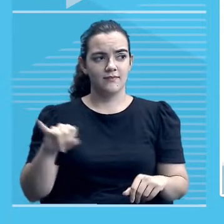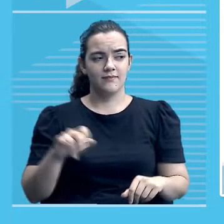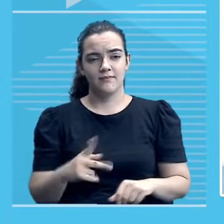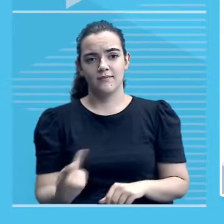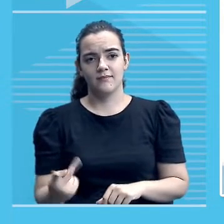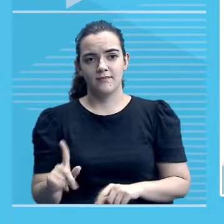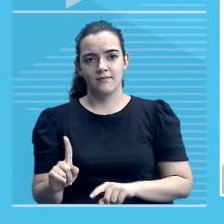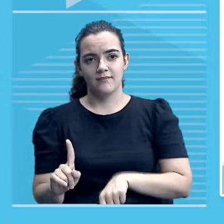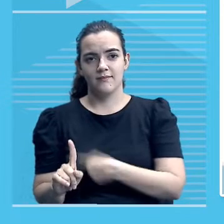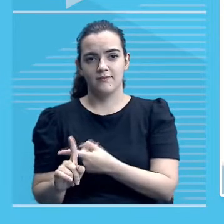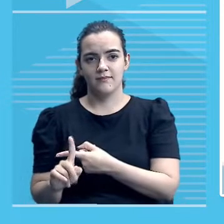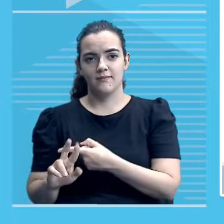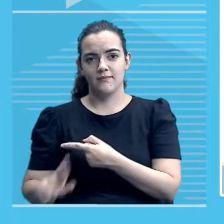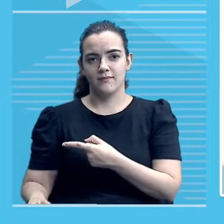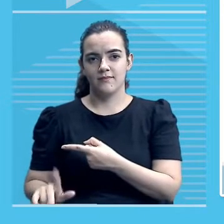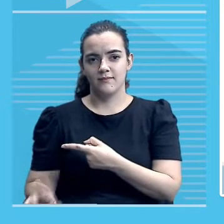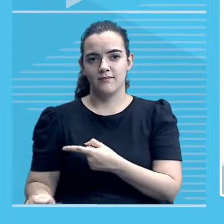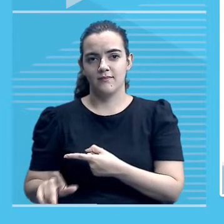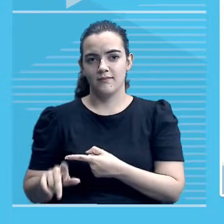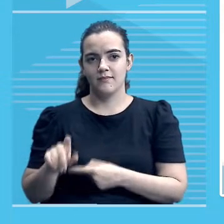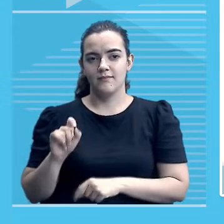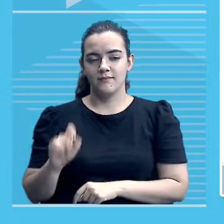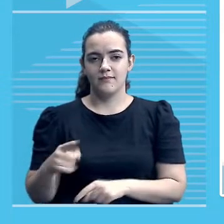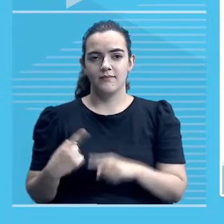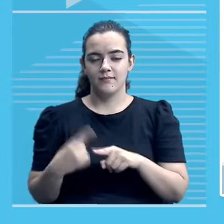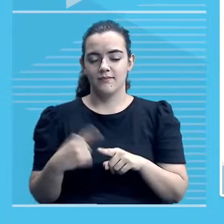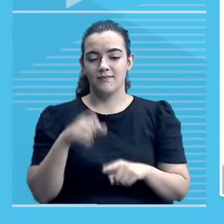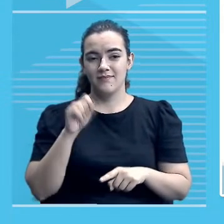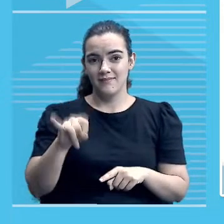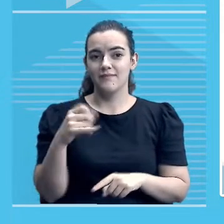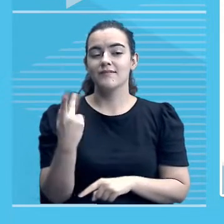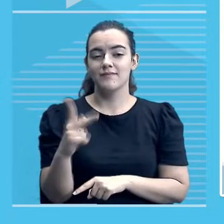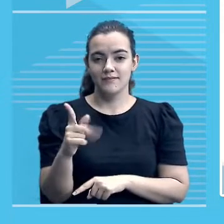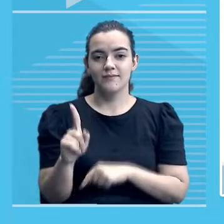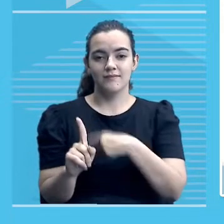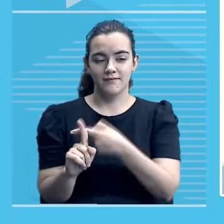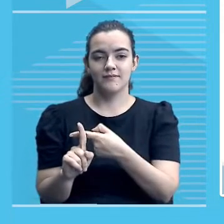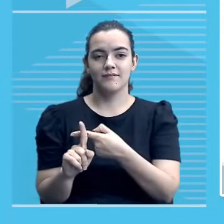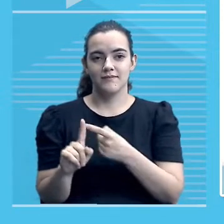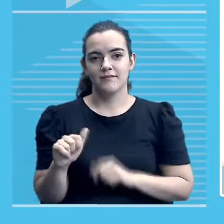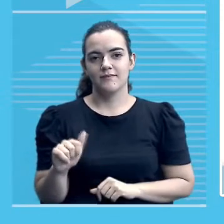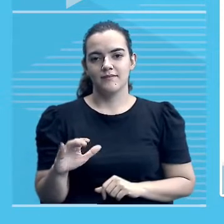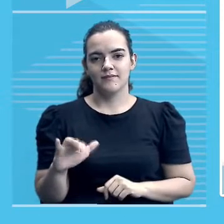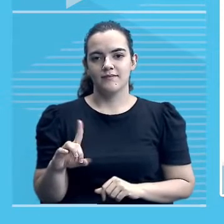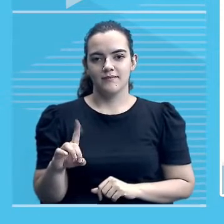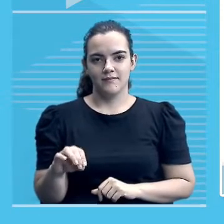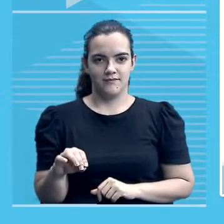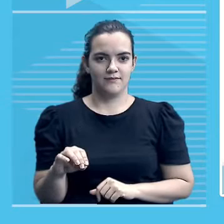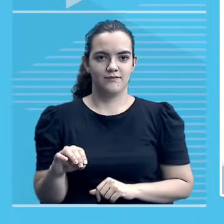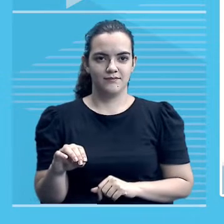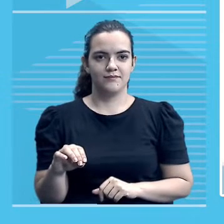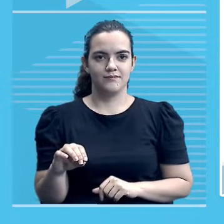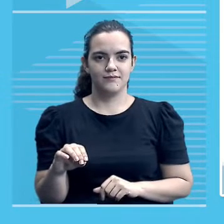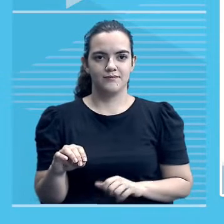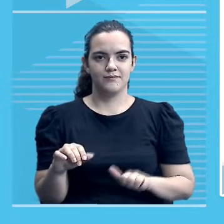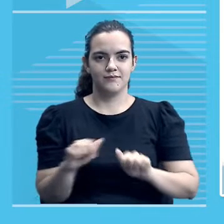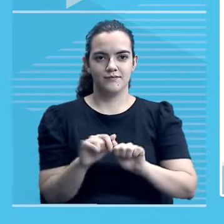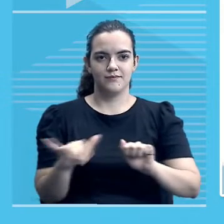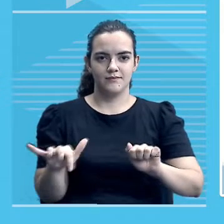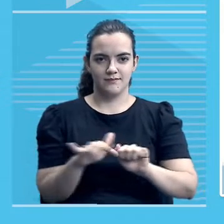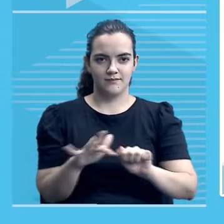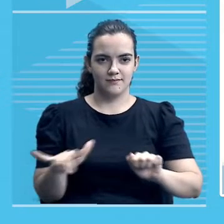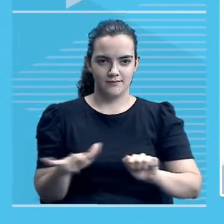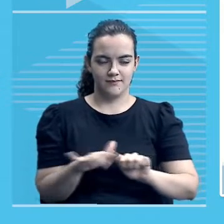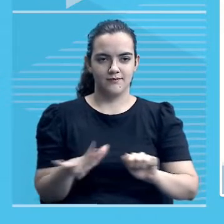for H-, vai ser uma base, certo? Muito bem, então sal é toda substância que em solução aquosa